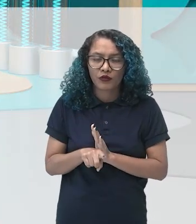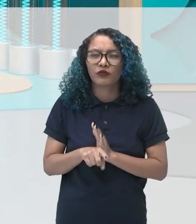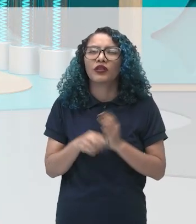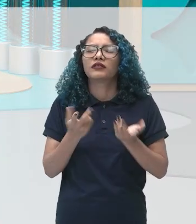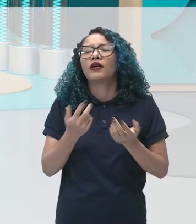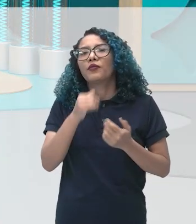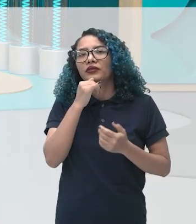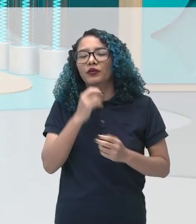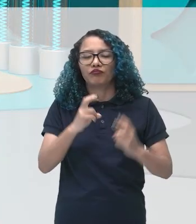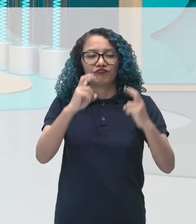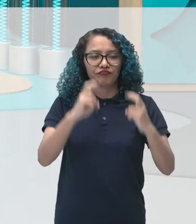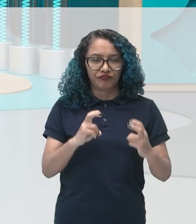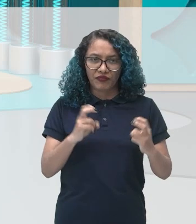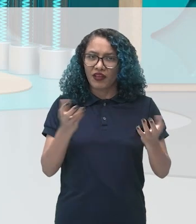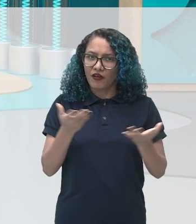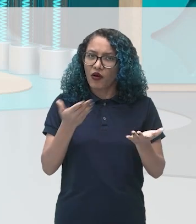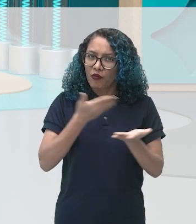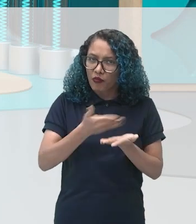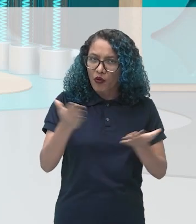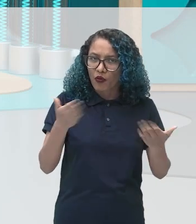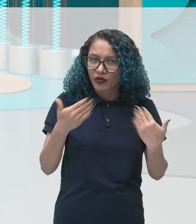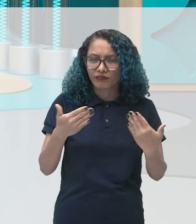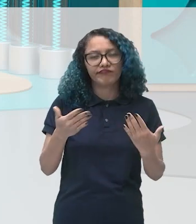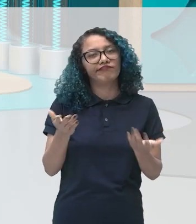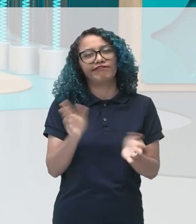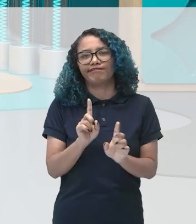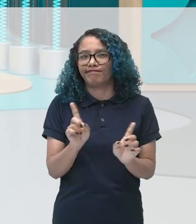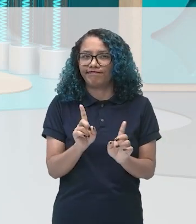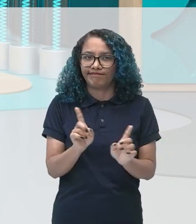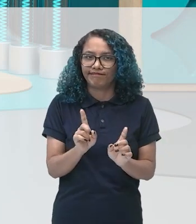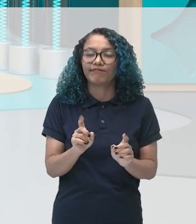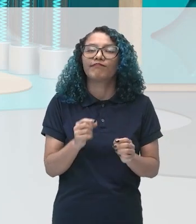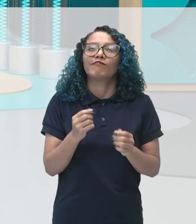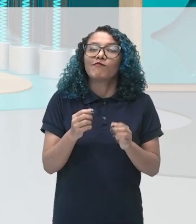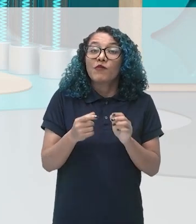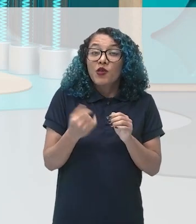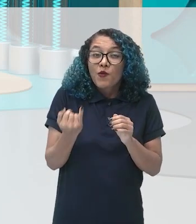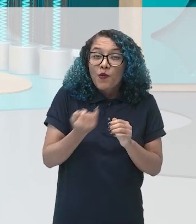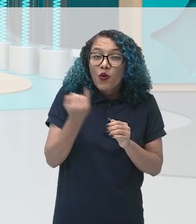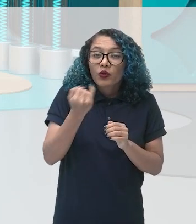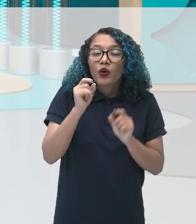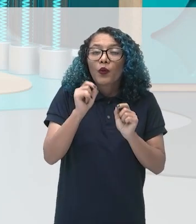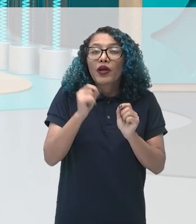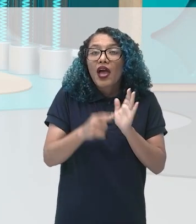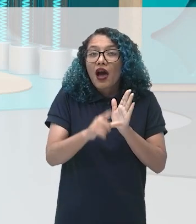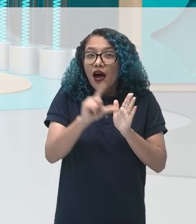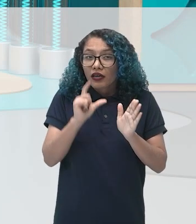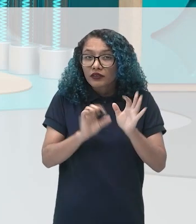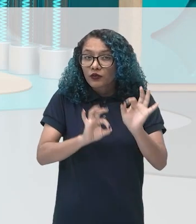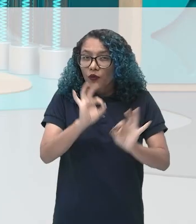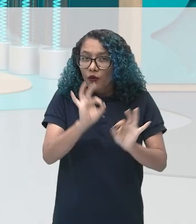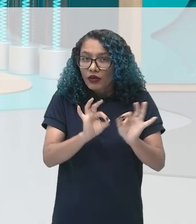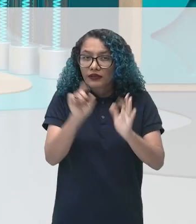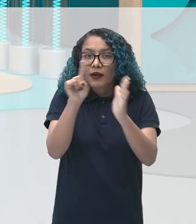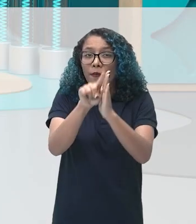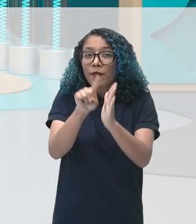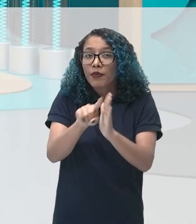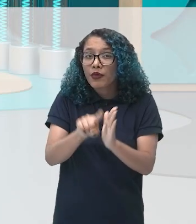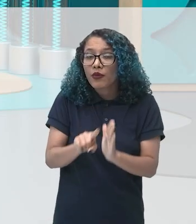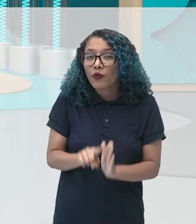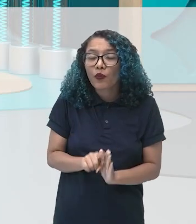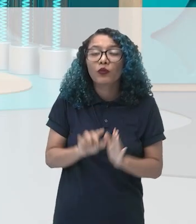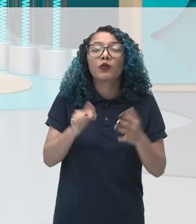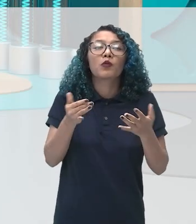com a pessoa e dizer vamos conversar e aí esperar que aconteça. Não. É importante que você defina previamente quais perguntas